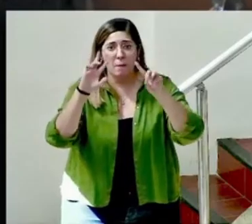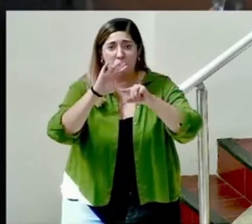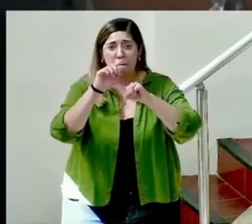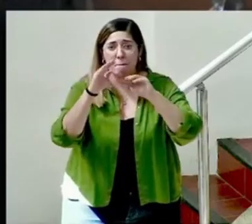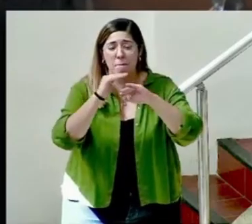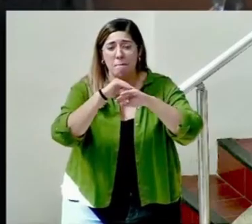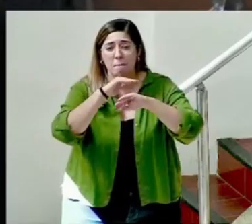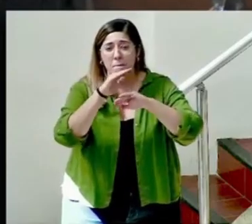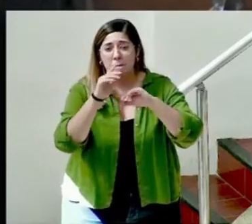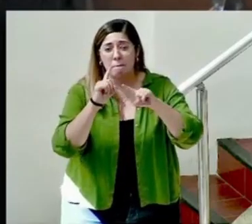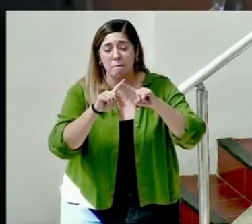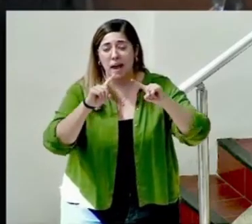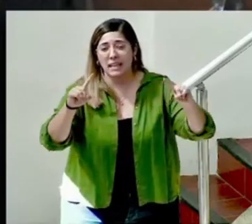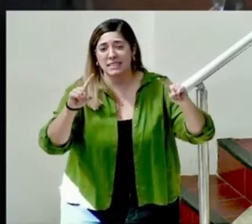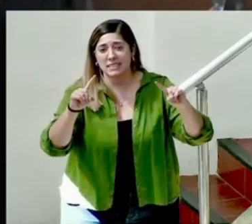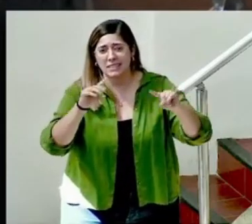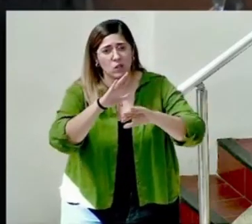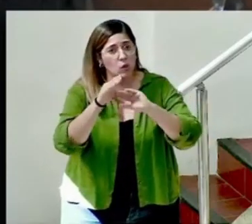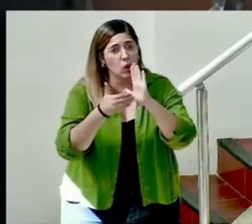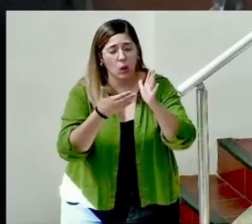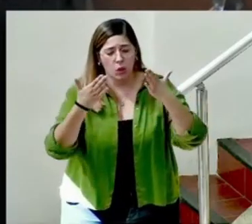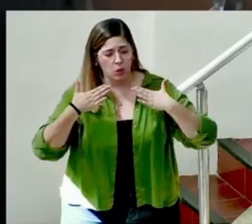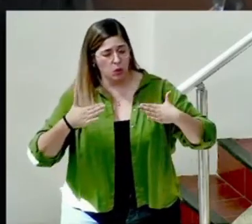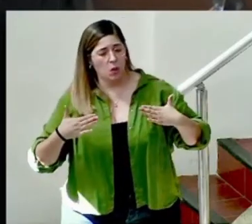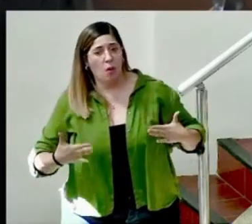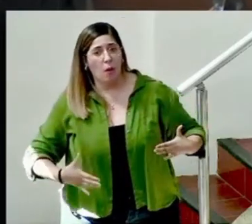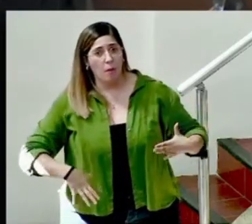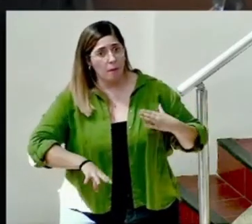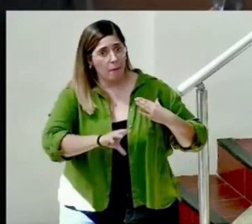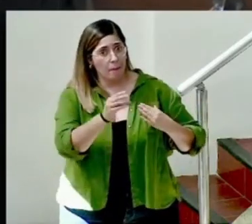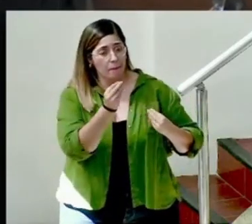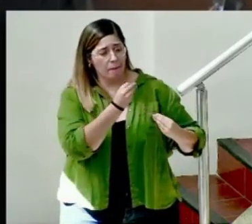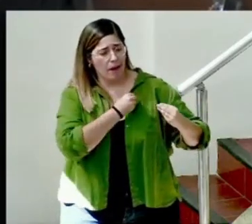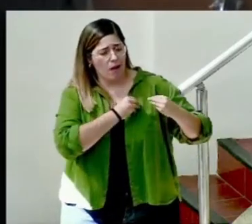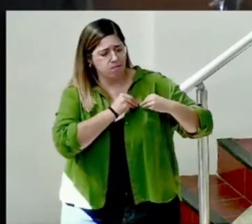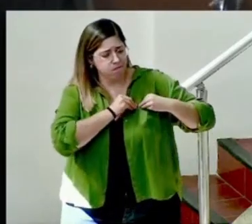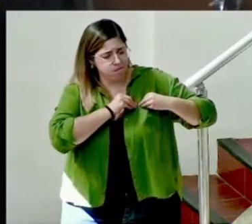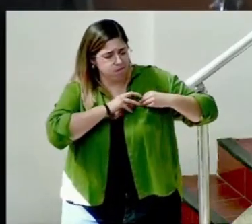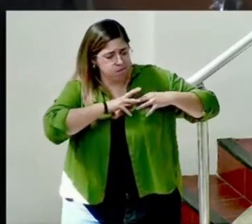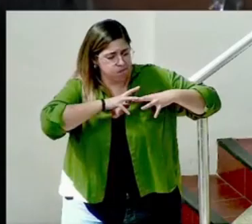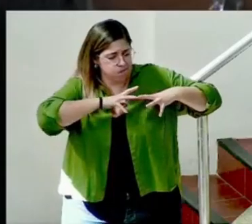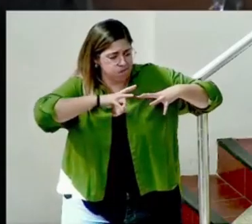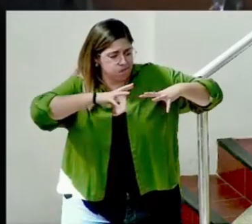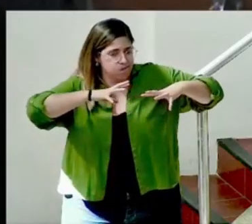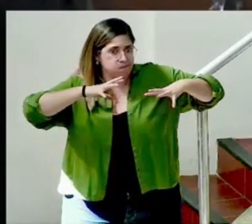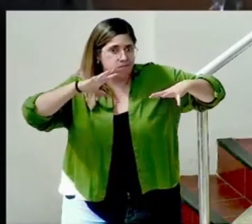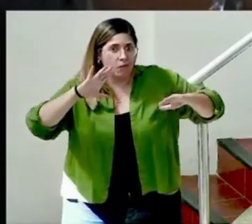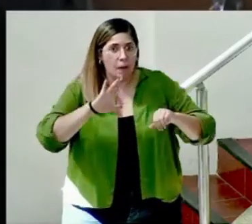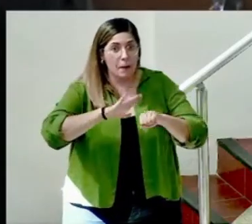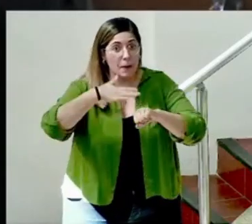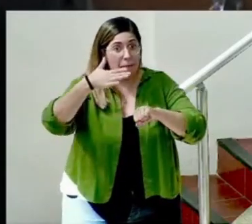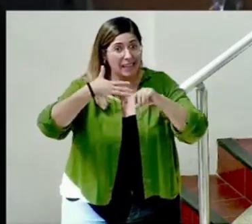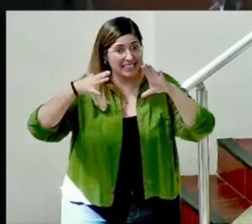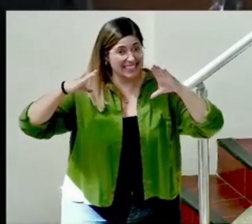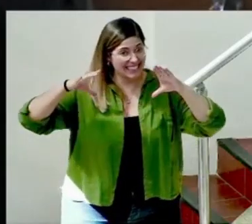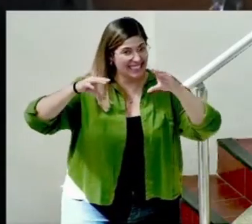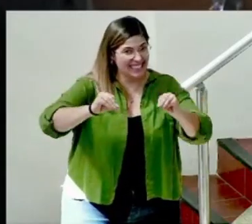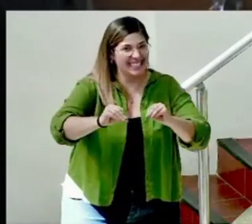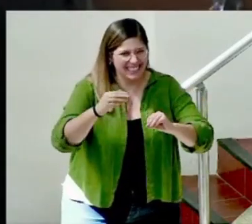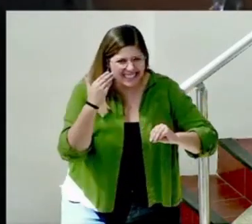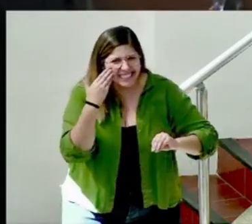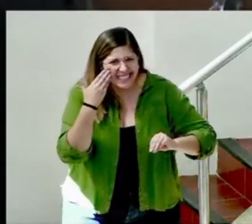para a vida daqueles que portam esses olhos. Os olhos bons representam um coração